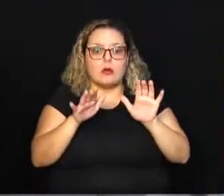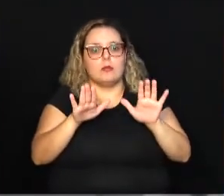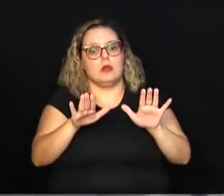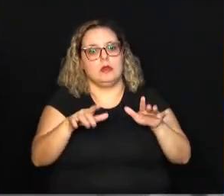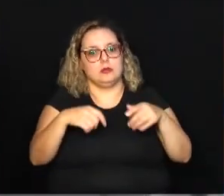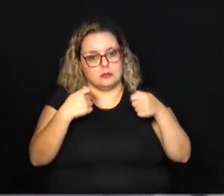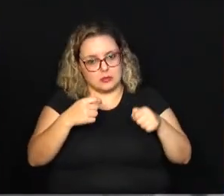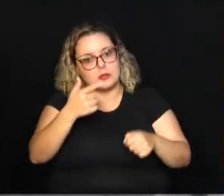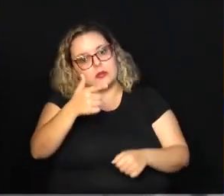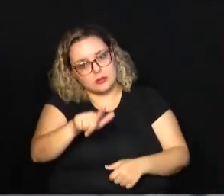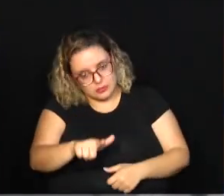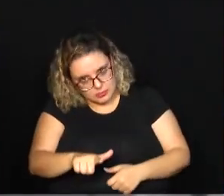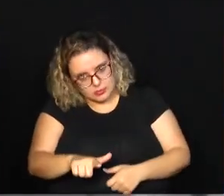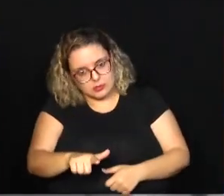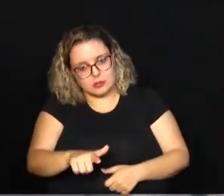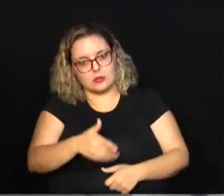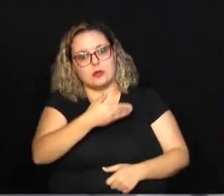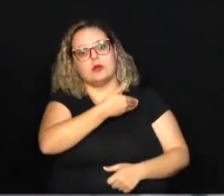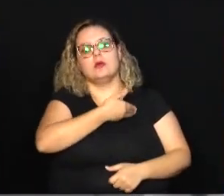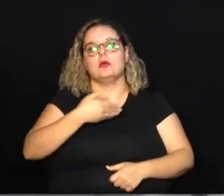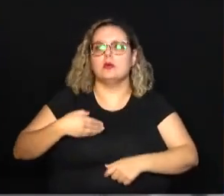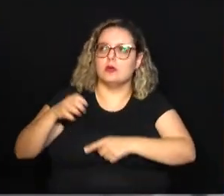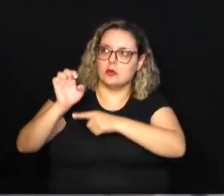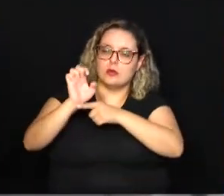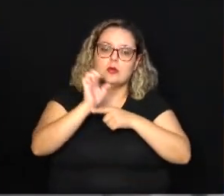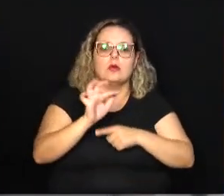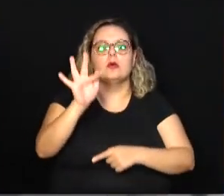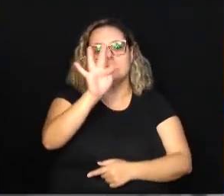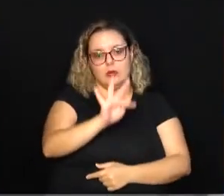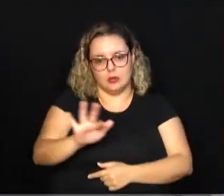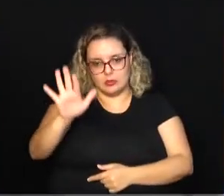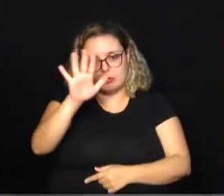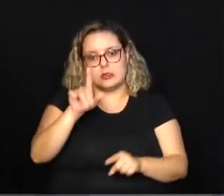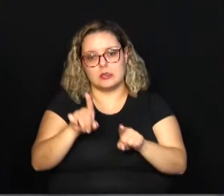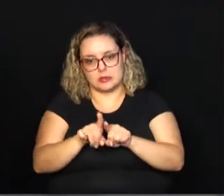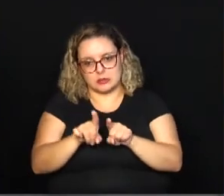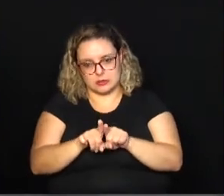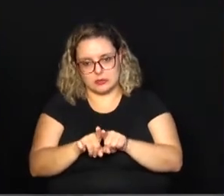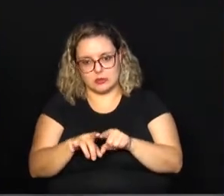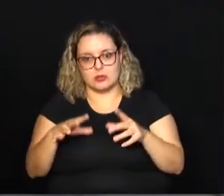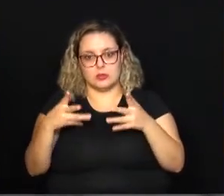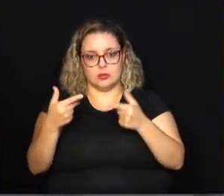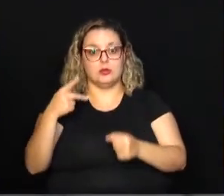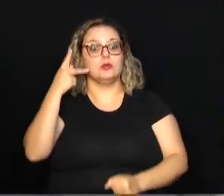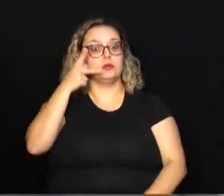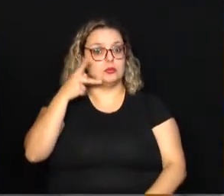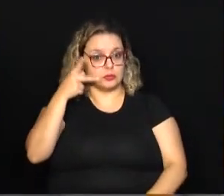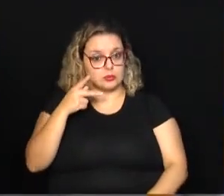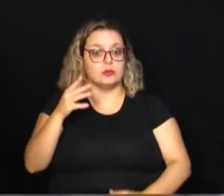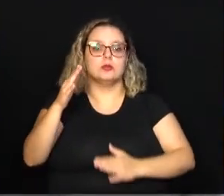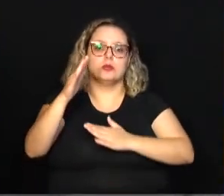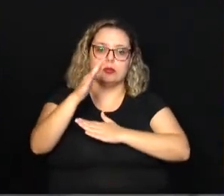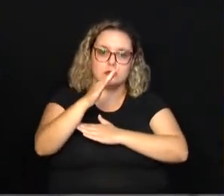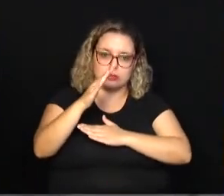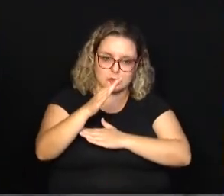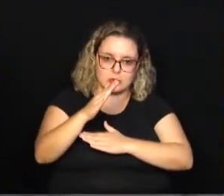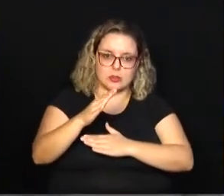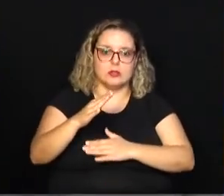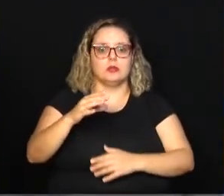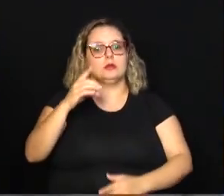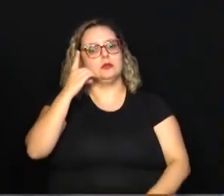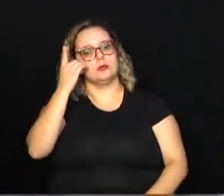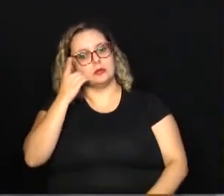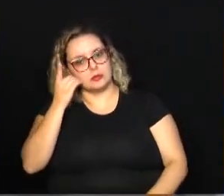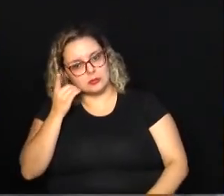uma vez, contar com o Estado, com a Federação. Então, todo ente político, e cabe à Câmara dos Vereadores, deputados estaduais,